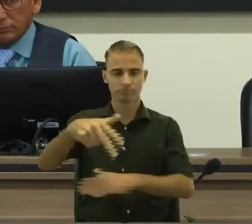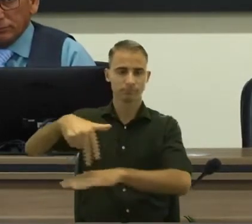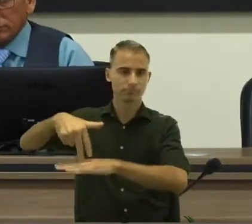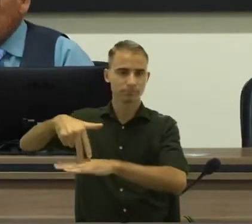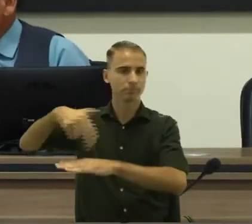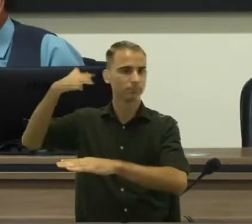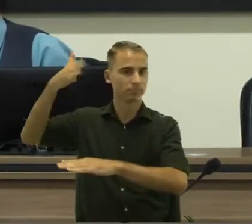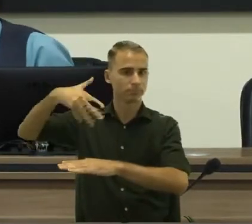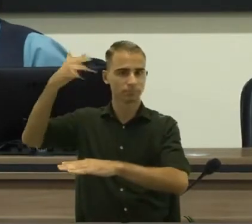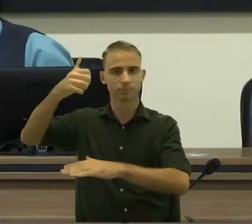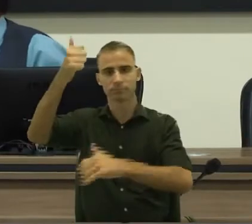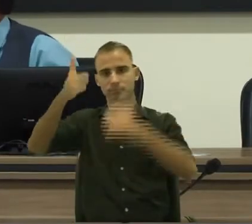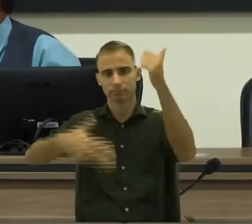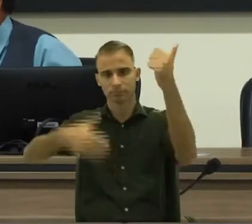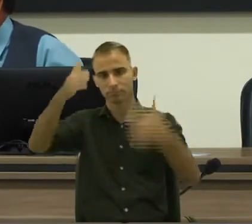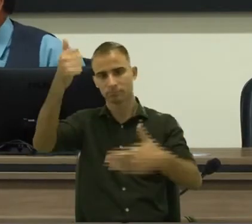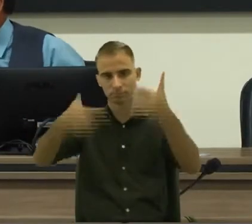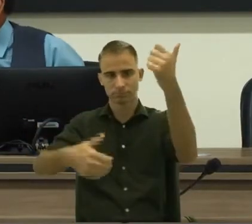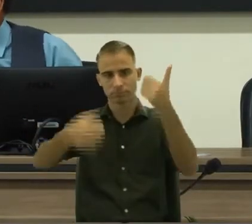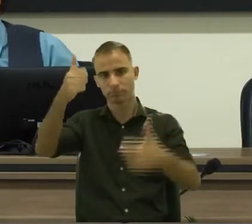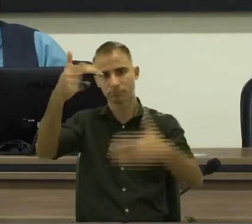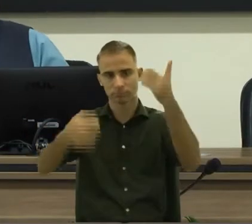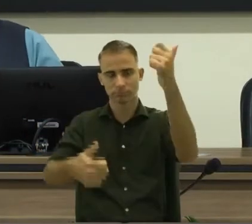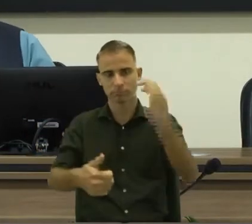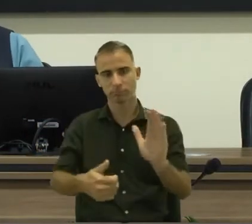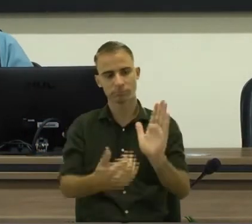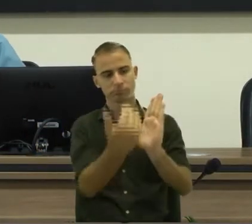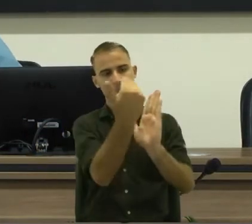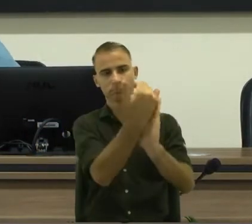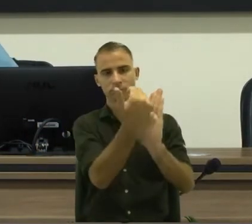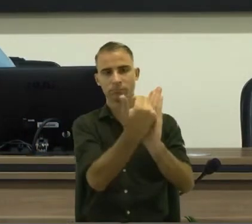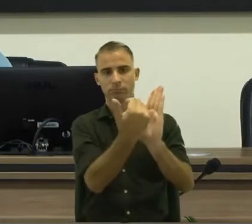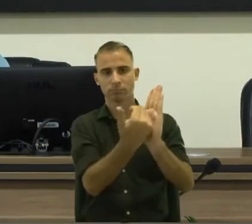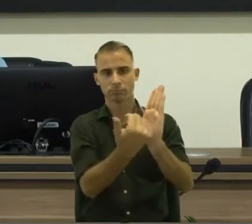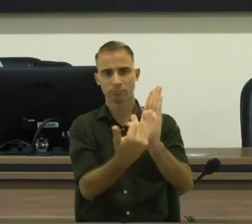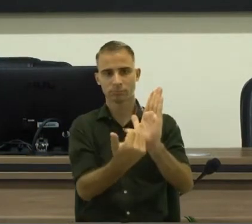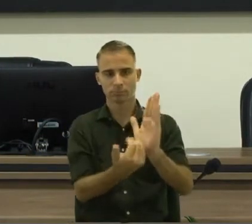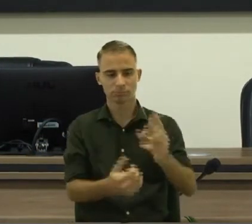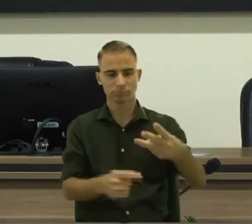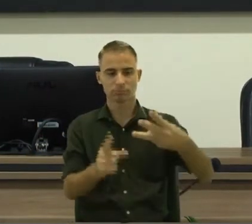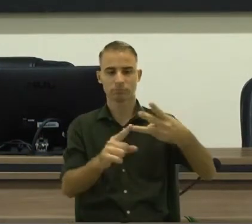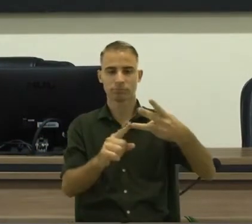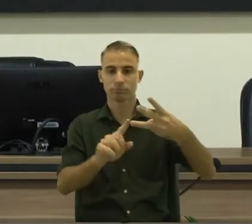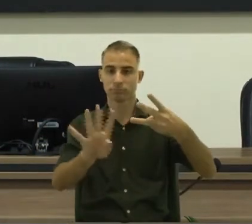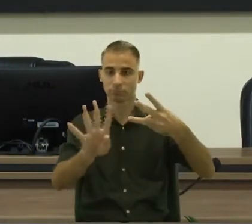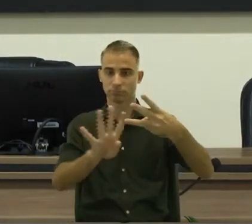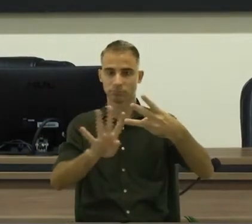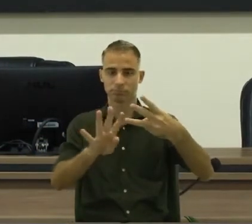do relatório detalhado do 3º quadrimestre de 2019.